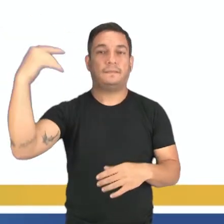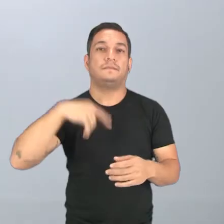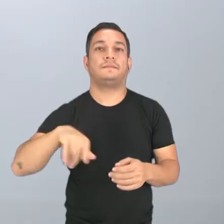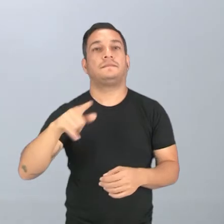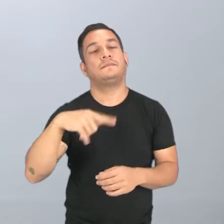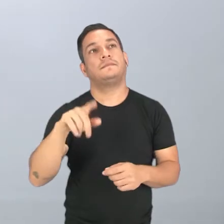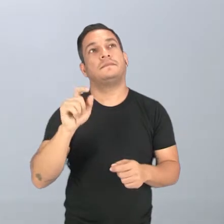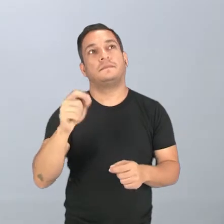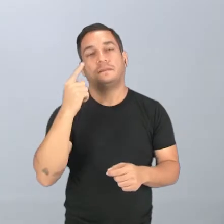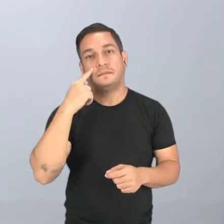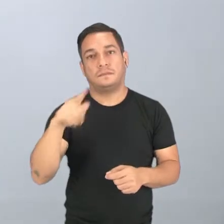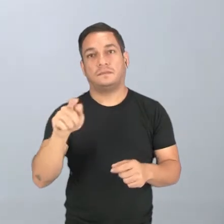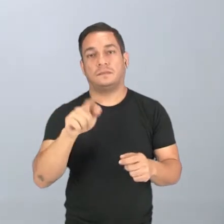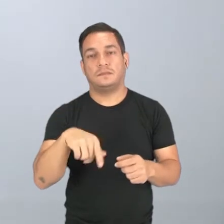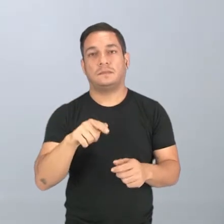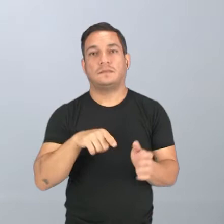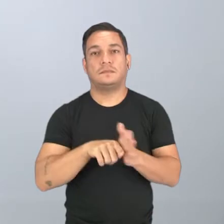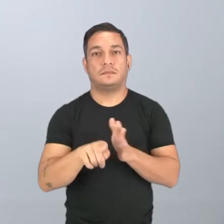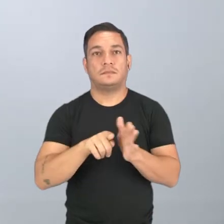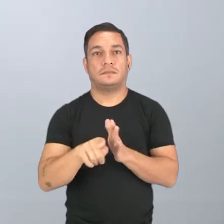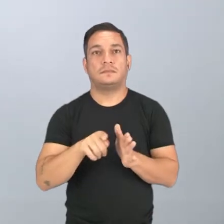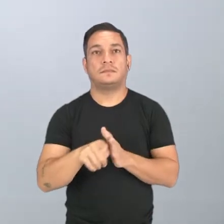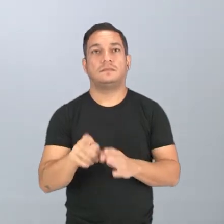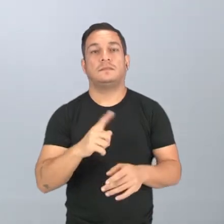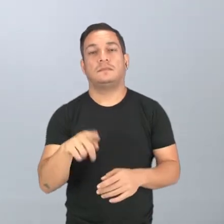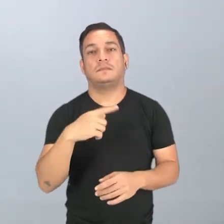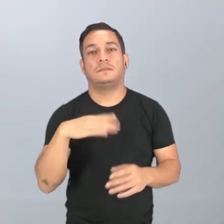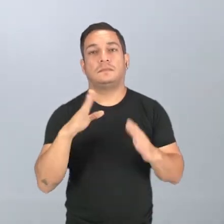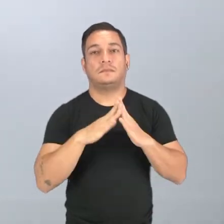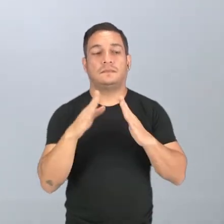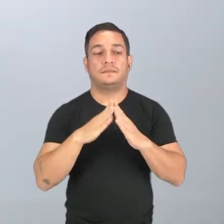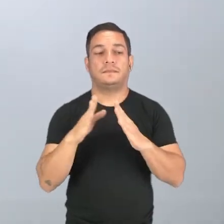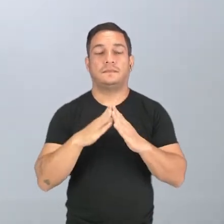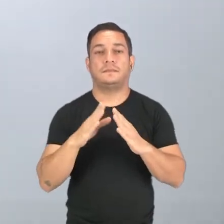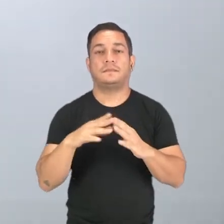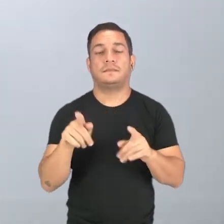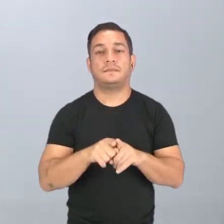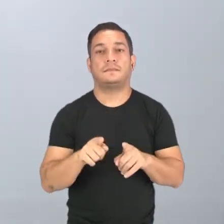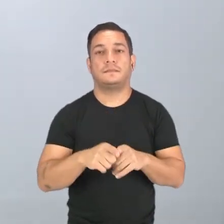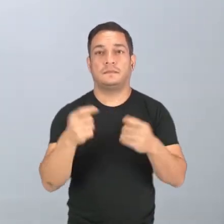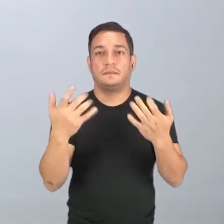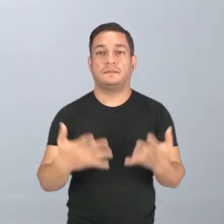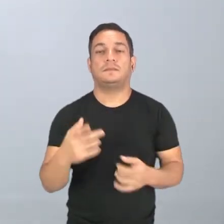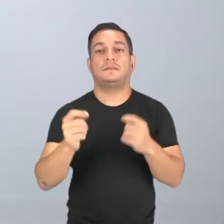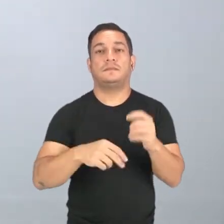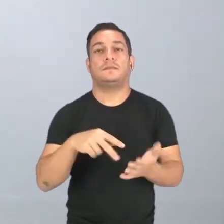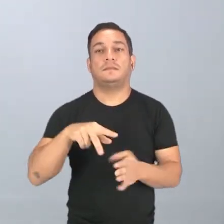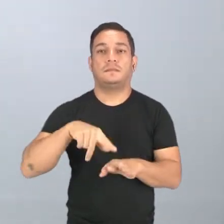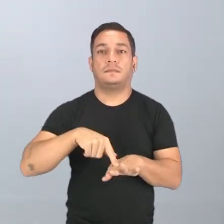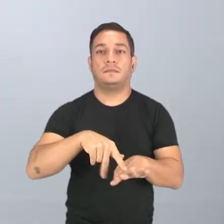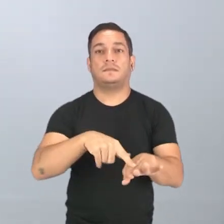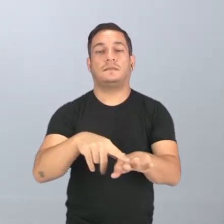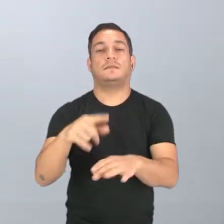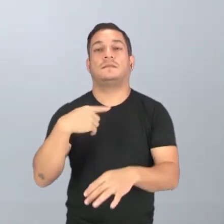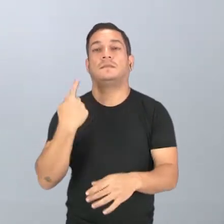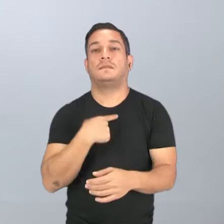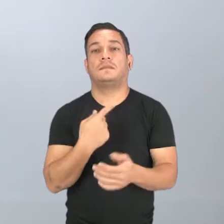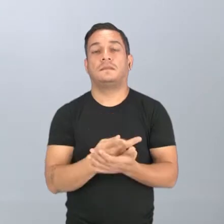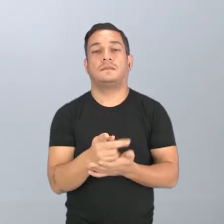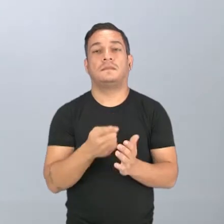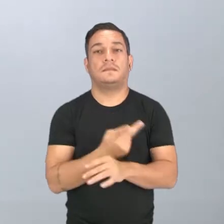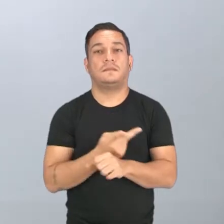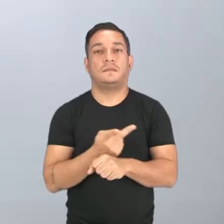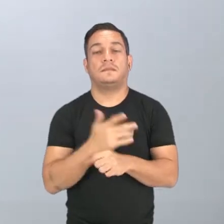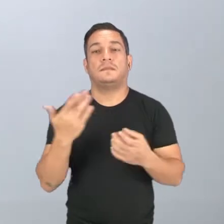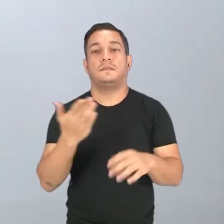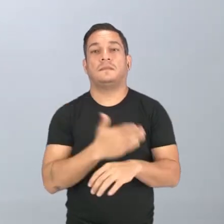Então, como a gente viu esse questionamento, vocês em casa, a gente falou um pouquinho sobre o skate, né? Então, vamos procurar quais são as